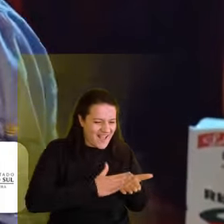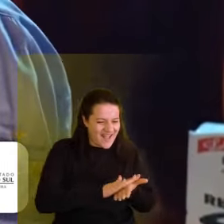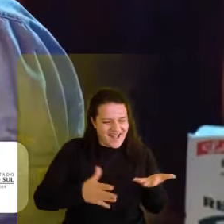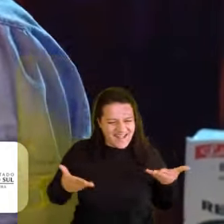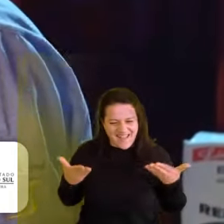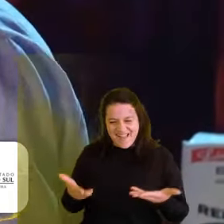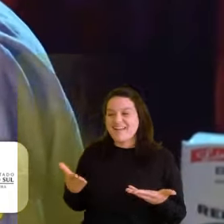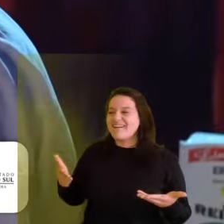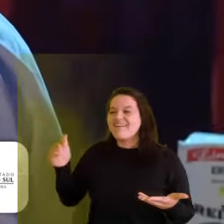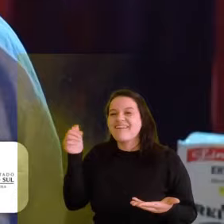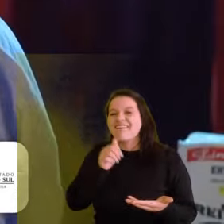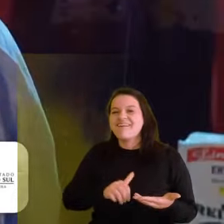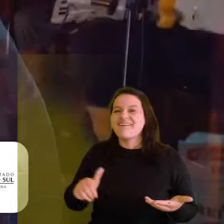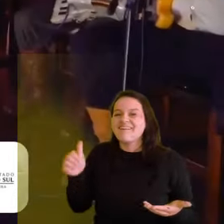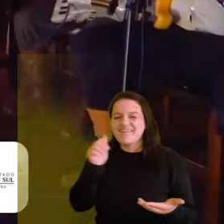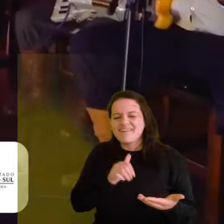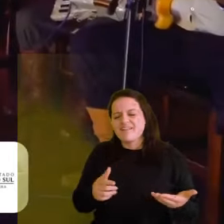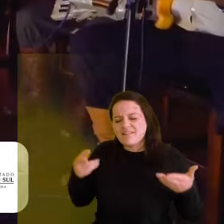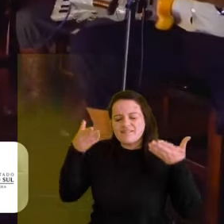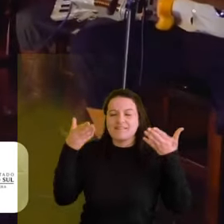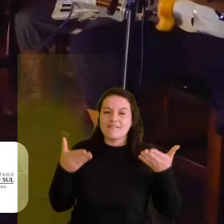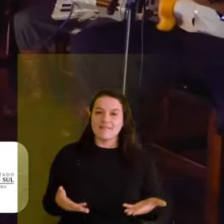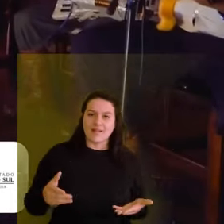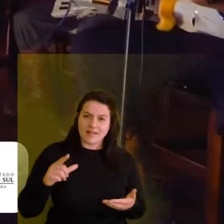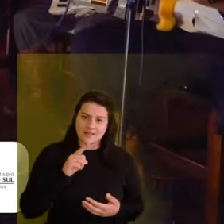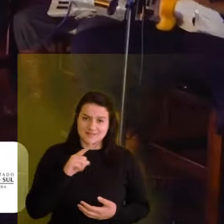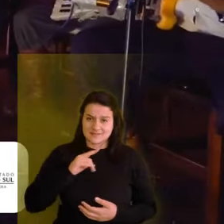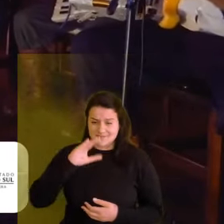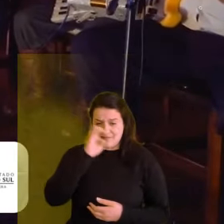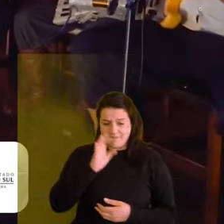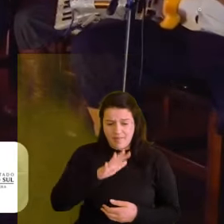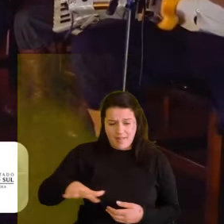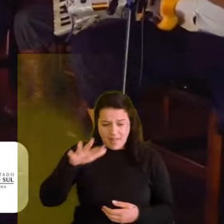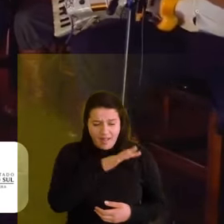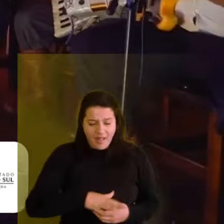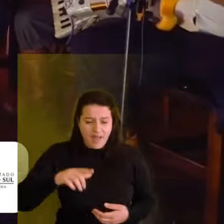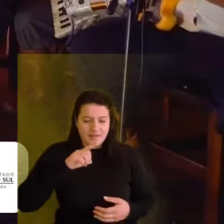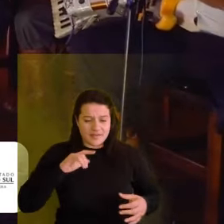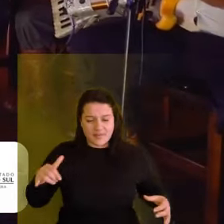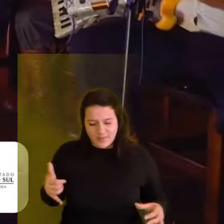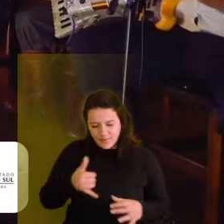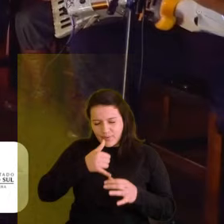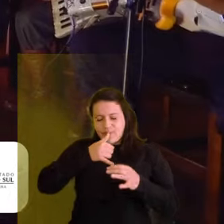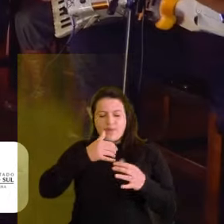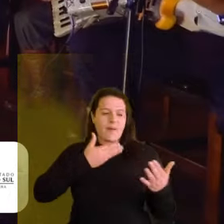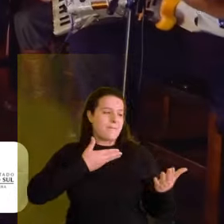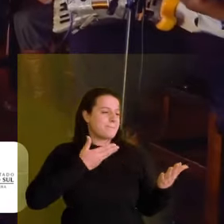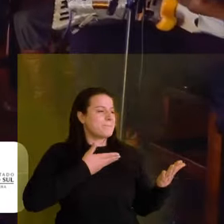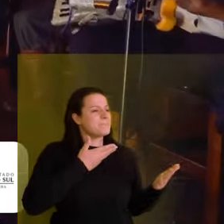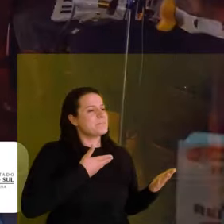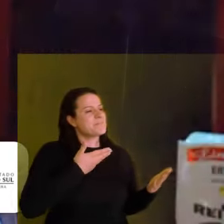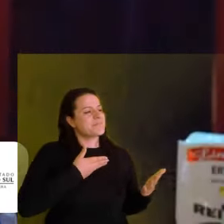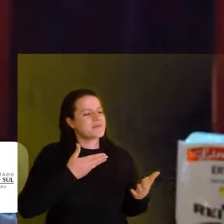no Brasil, no arisco e ligeiro, atira o fucheiro no meu cusco amigo. Garroteando a tropa no berro e no